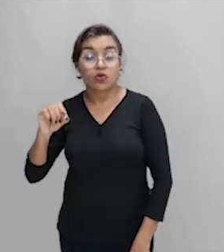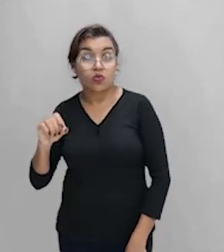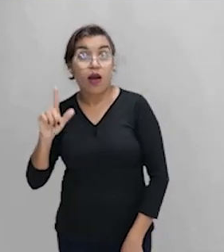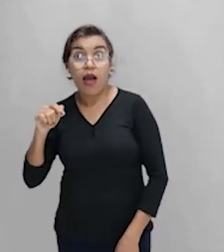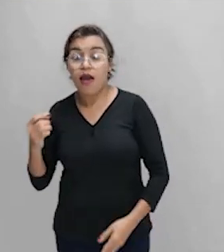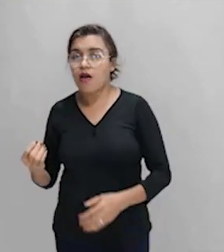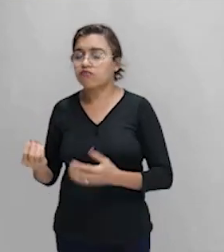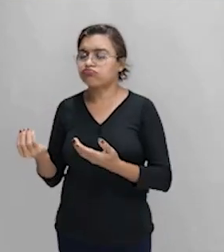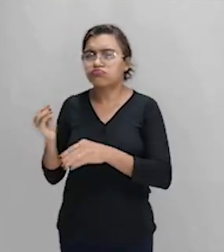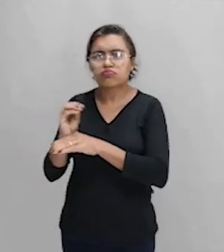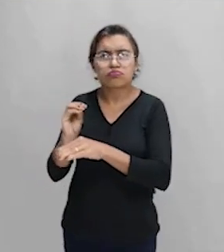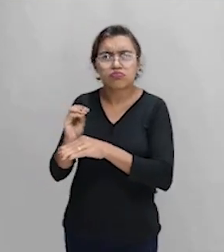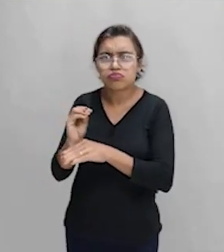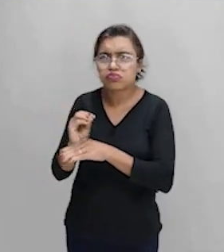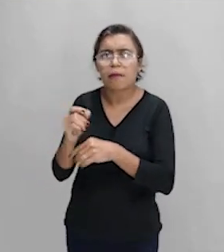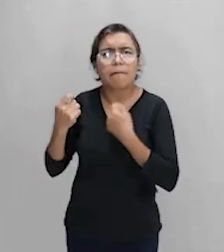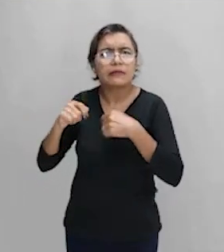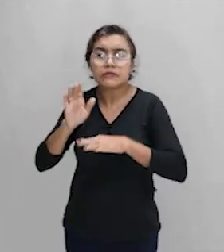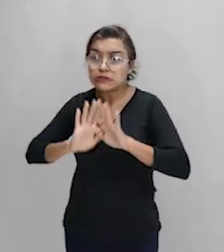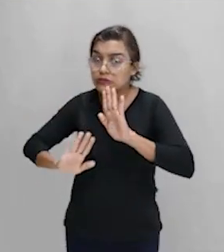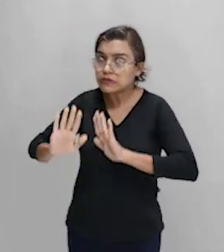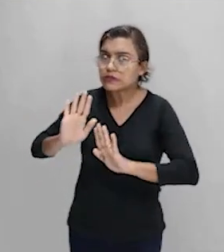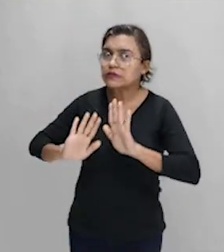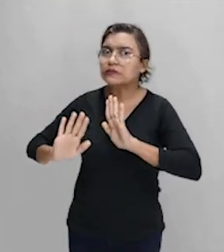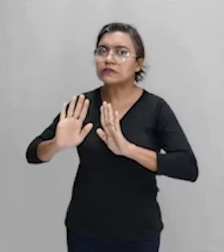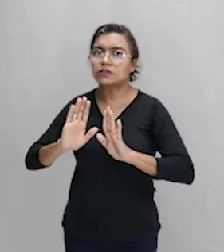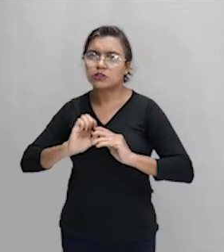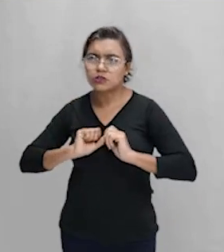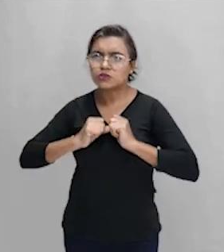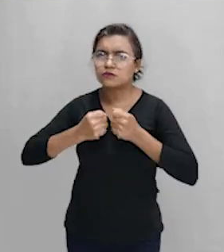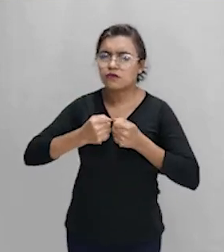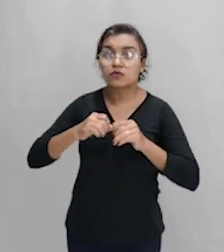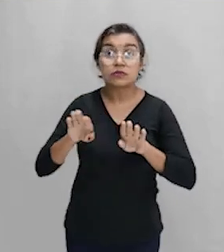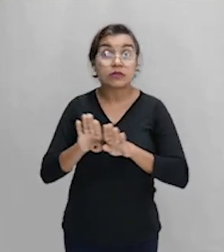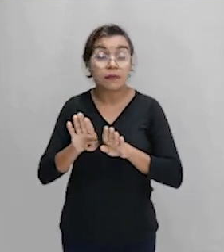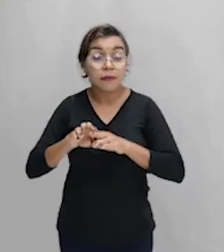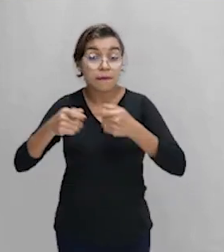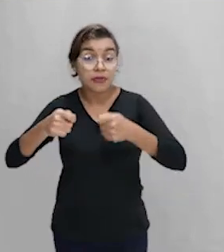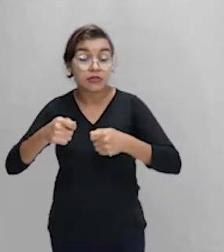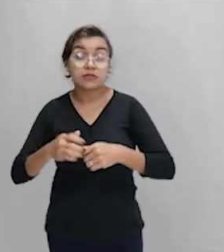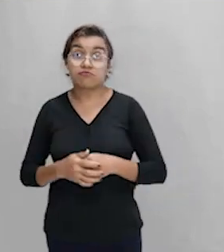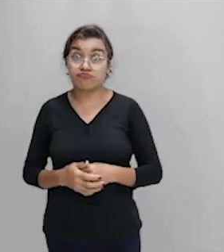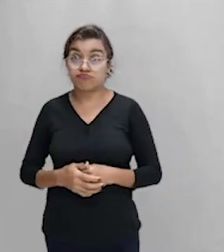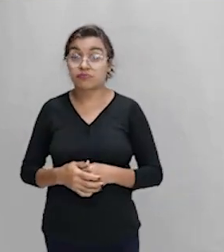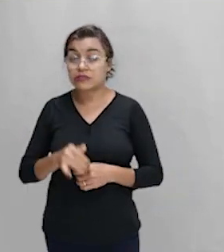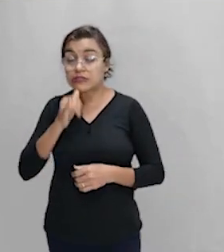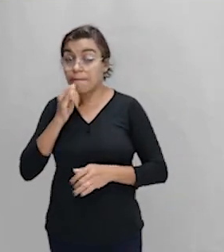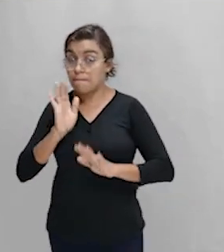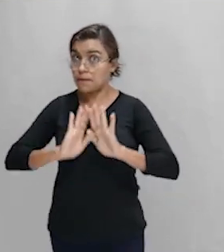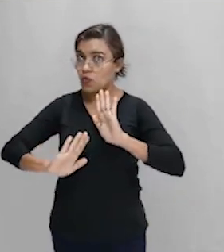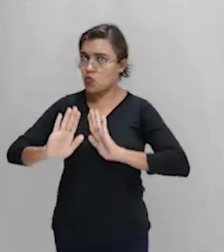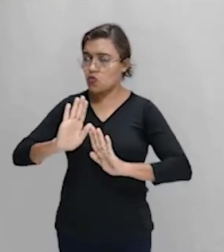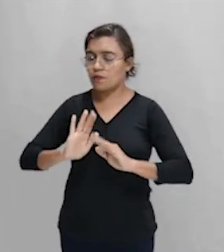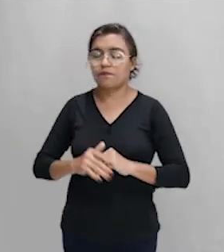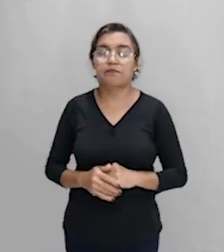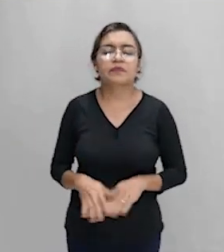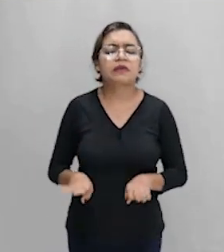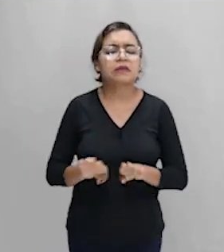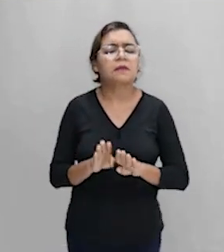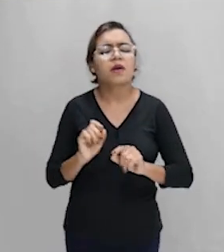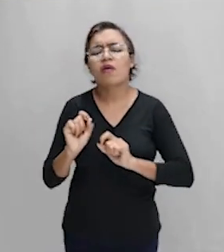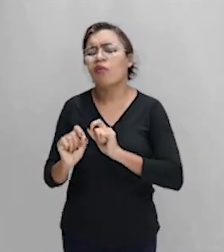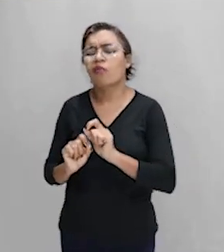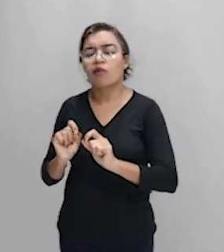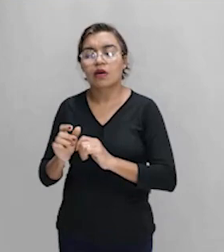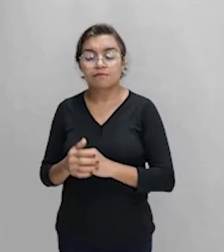esforço, ao descanso, o que esse atleta vai ter que fazer para ele ter respeitar a continuidade dos seus treinamentos. Isso aqui